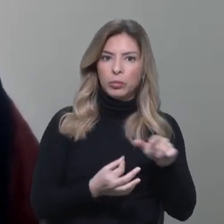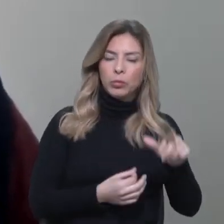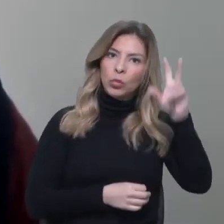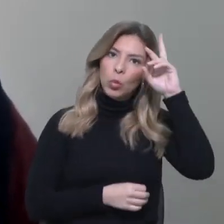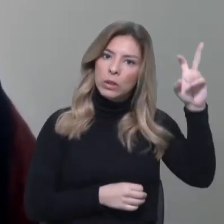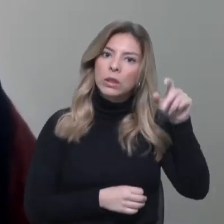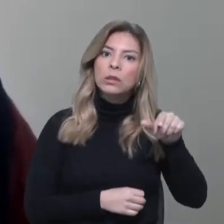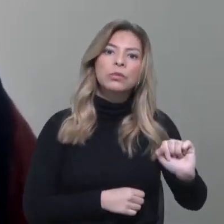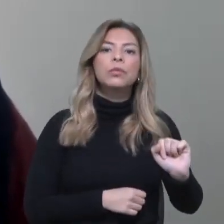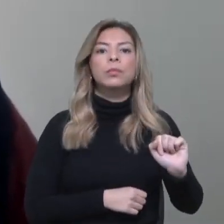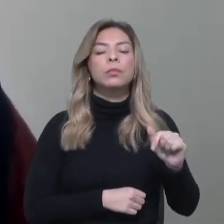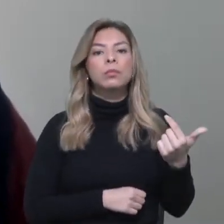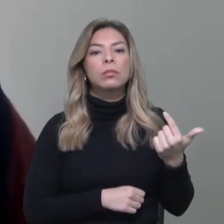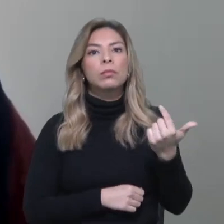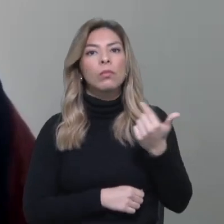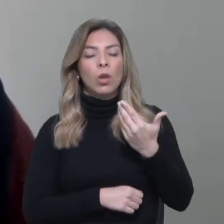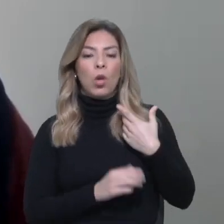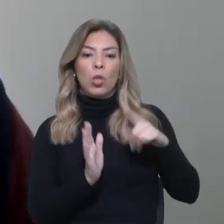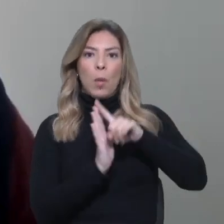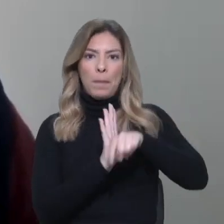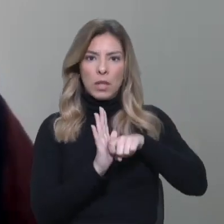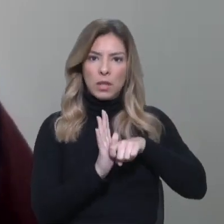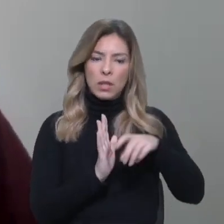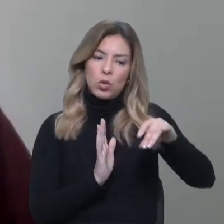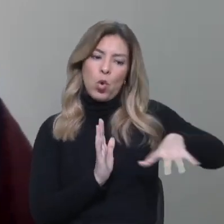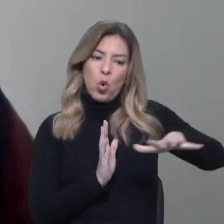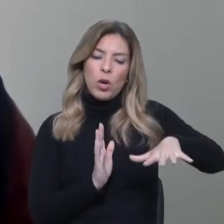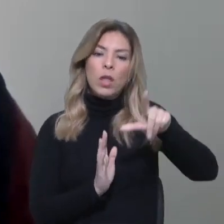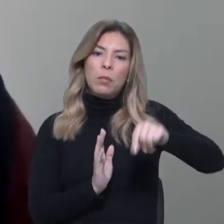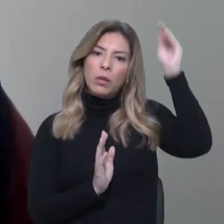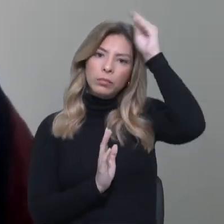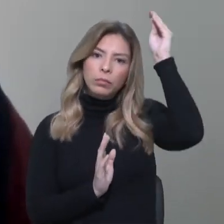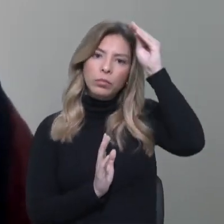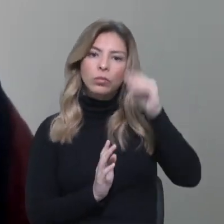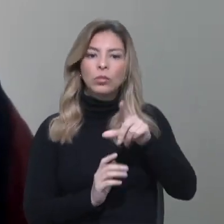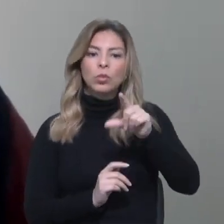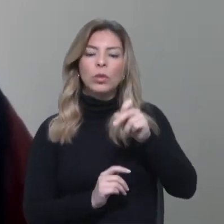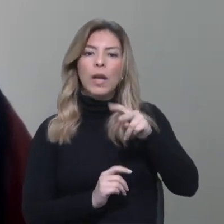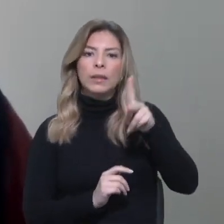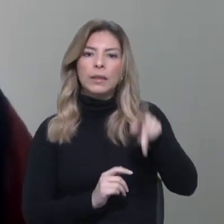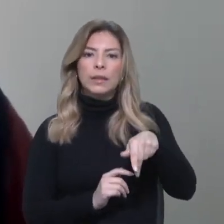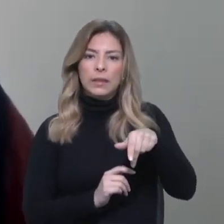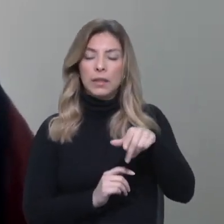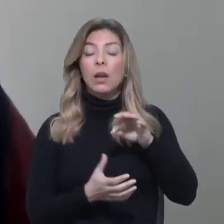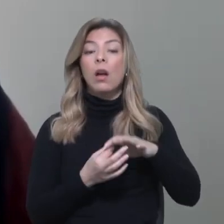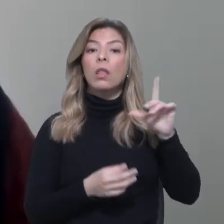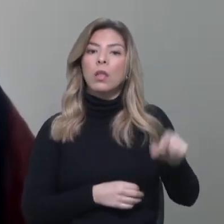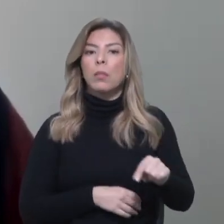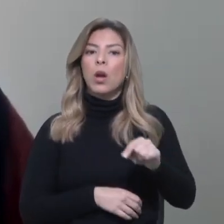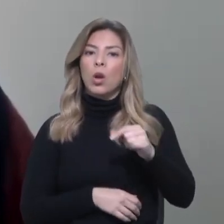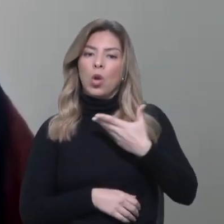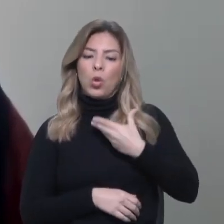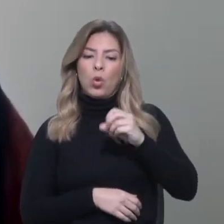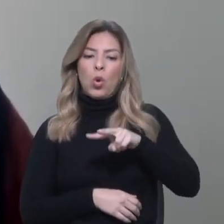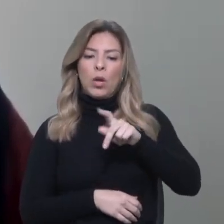particularmente na zona do Donbass e nas províncias de Luhansk e Donetsk. Há um grande